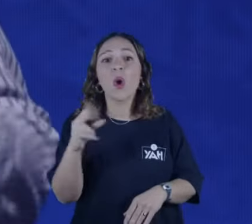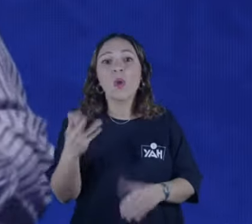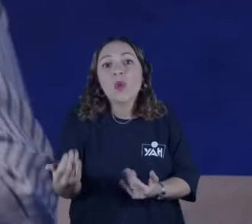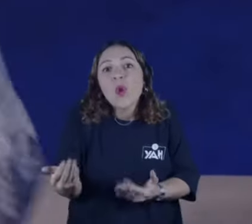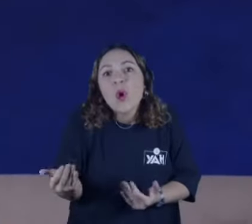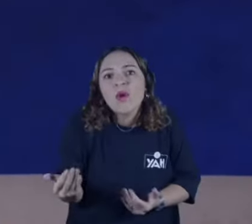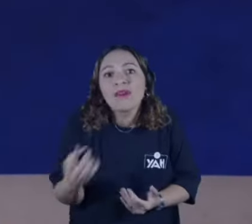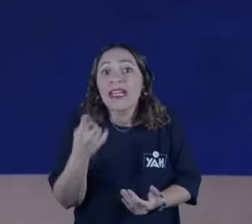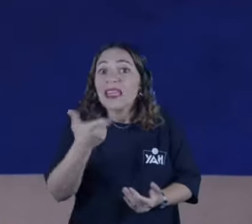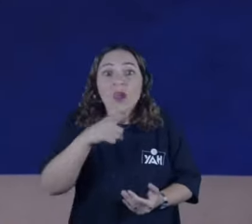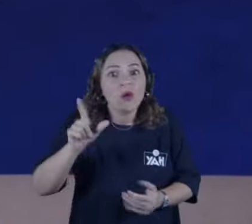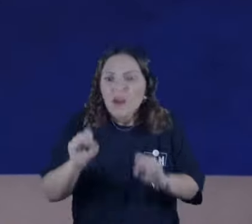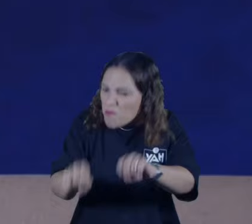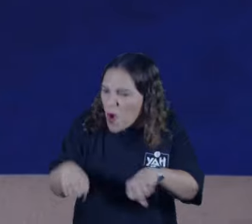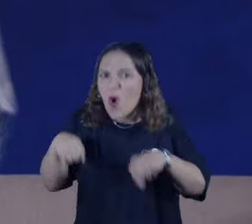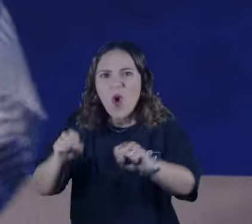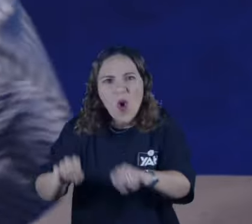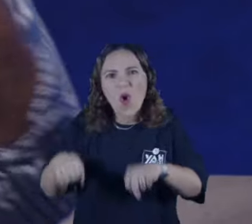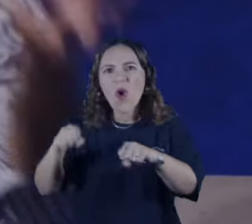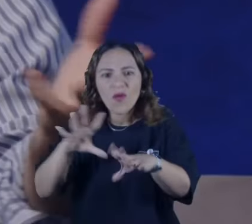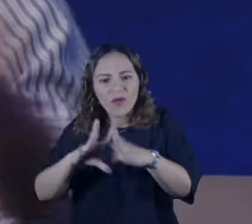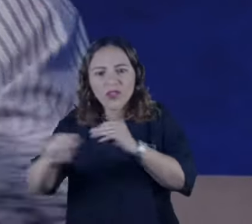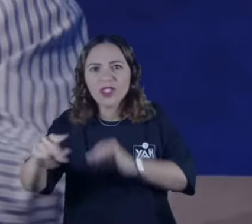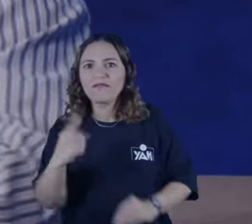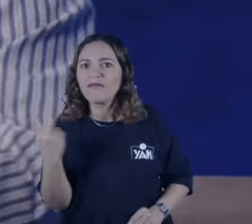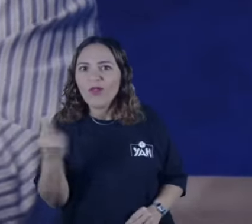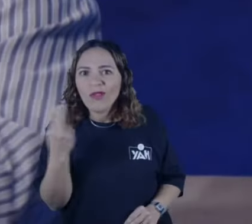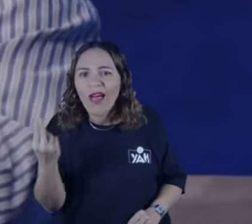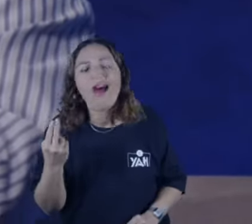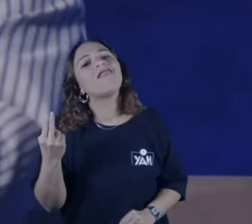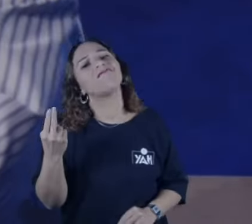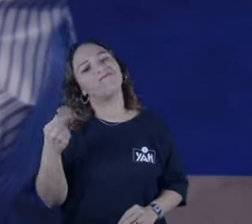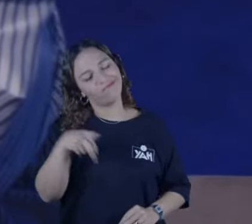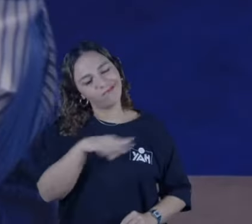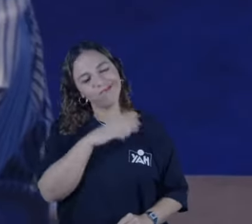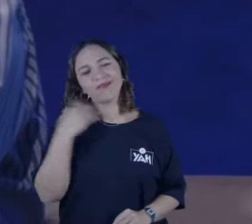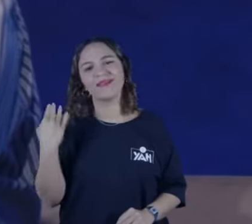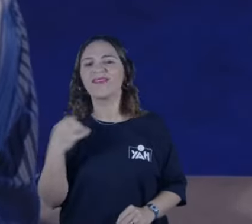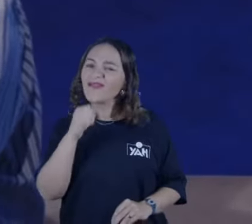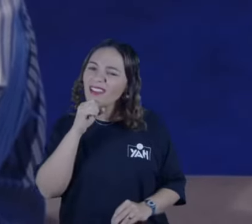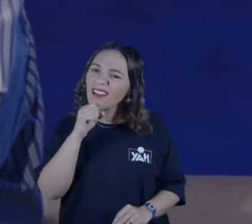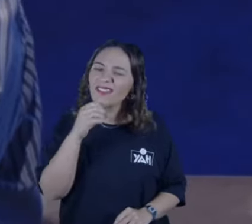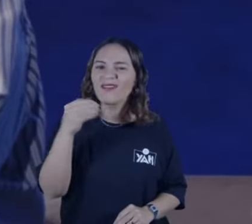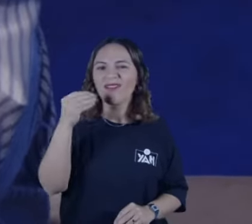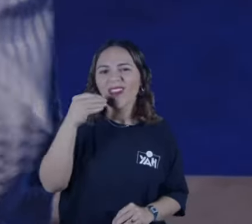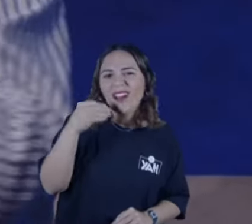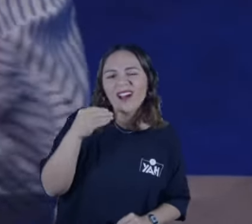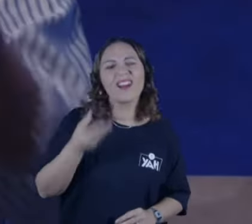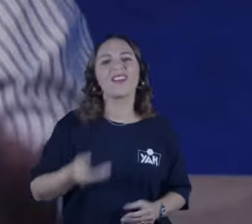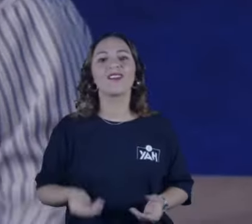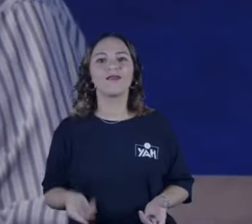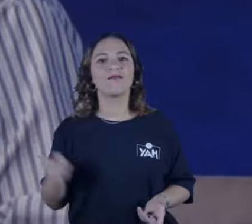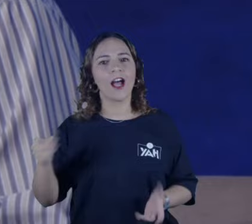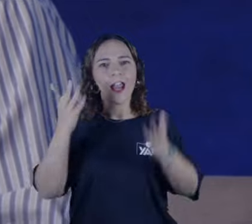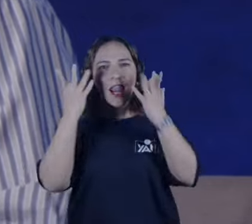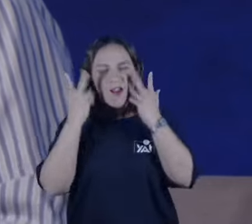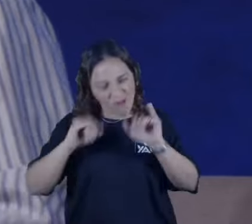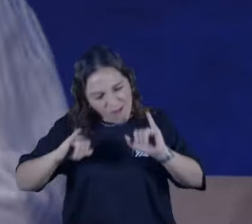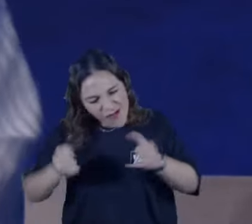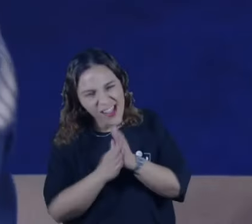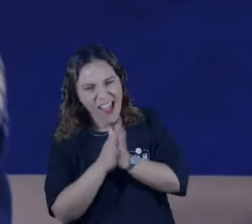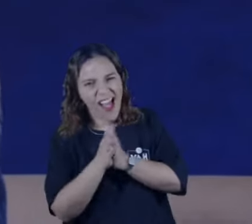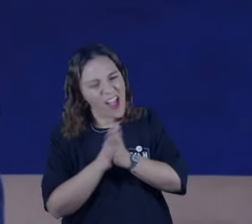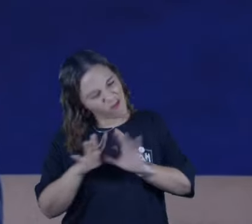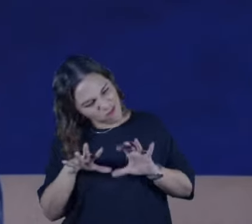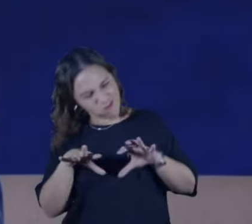não conseguirem correr com o bando, os mais velhos e fracos, doentes, e os mais